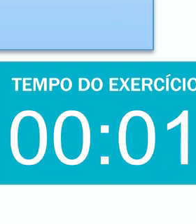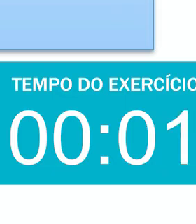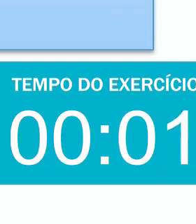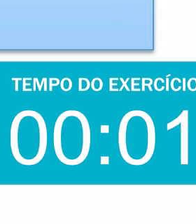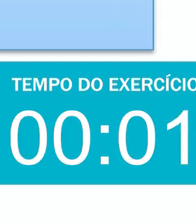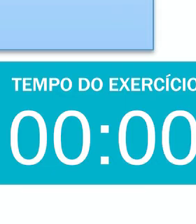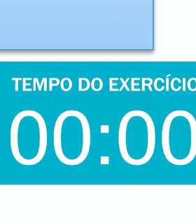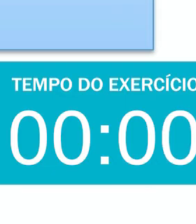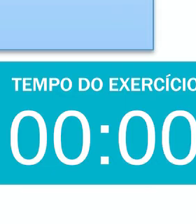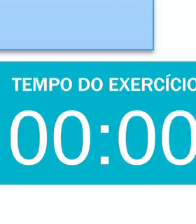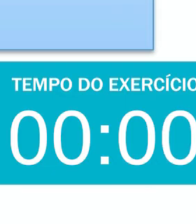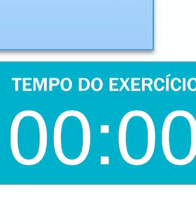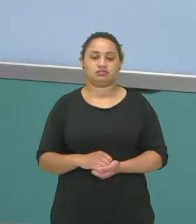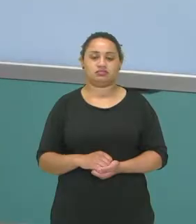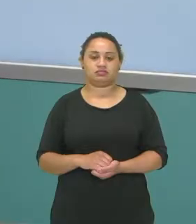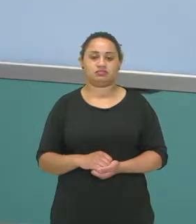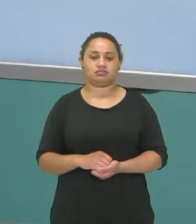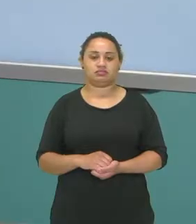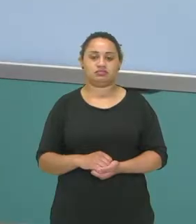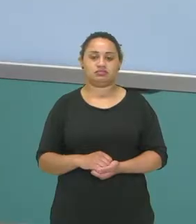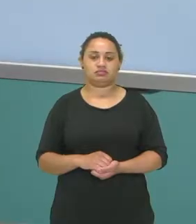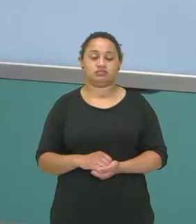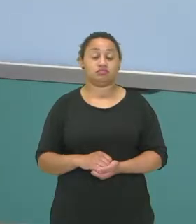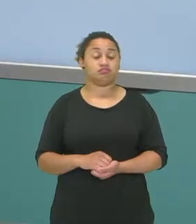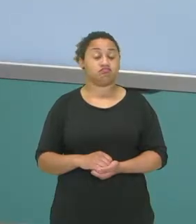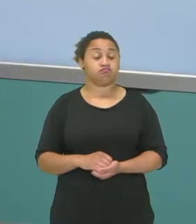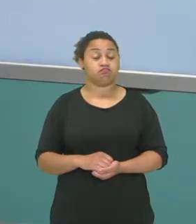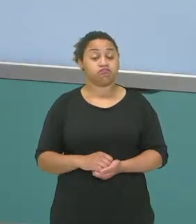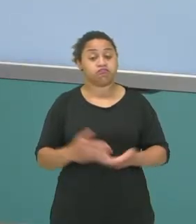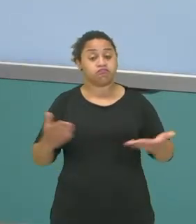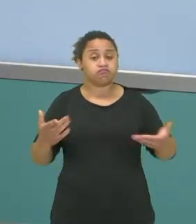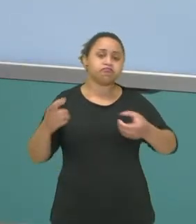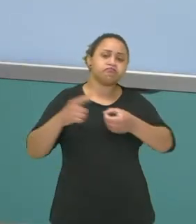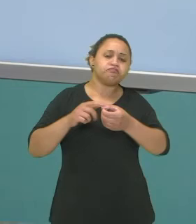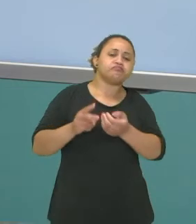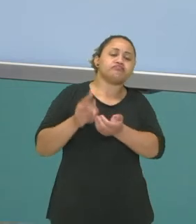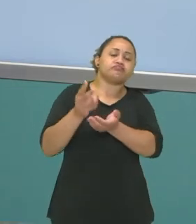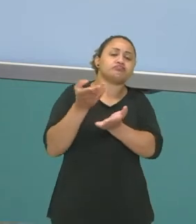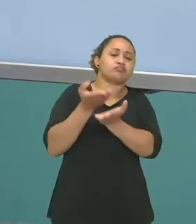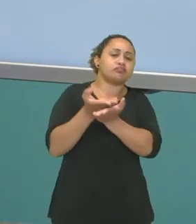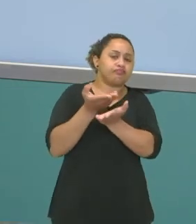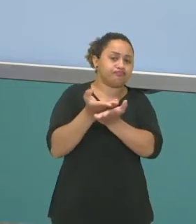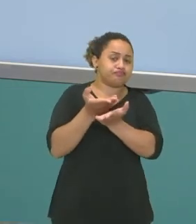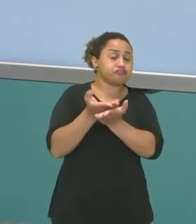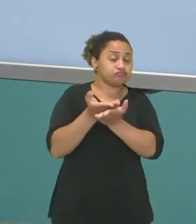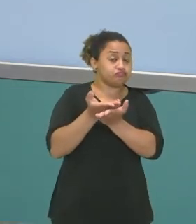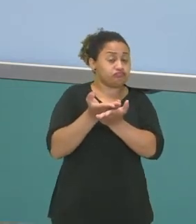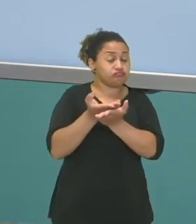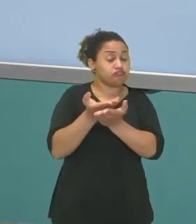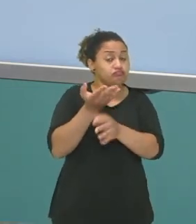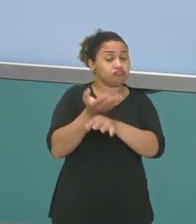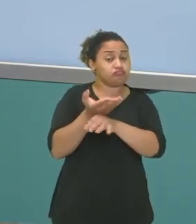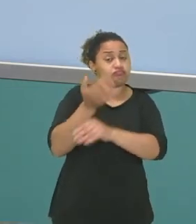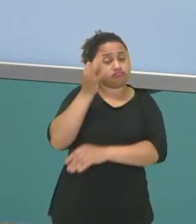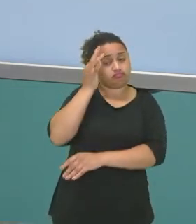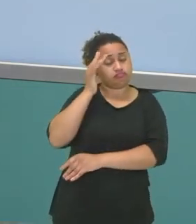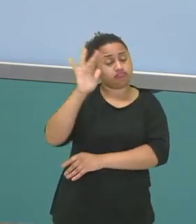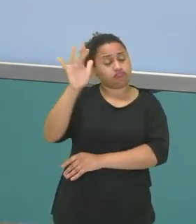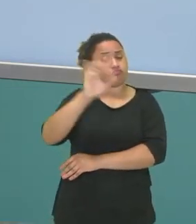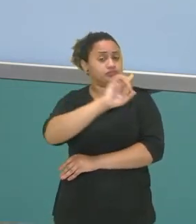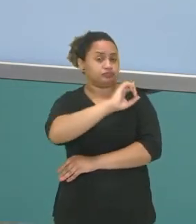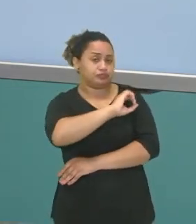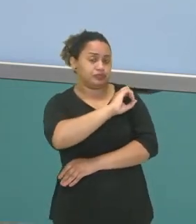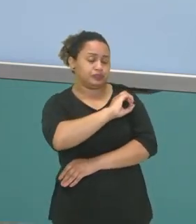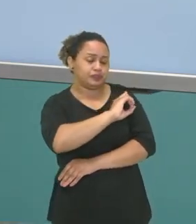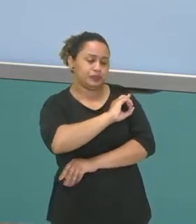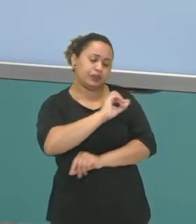Voltamos com nossa aula Paraná. Filosofia, primeira série, estamos